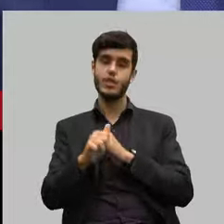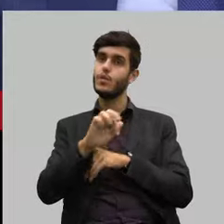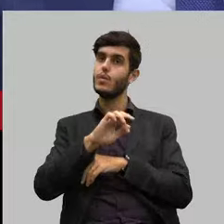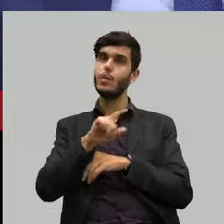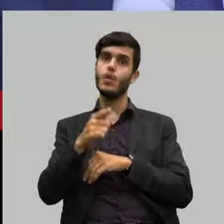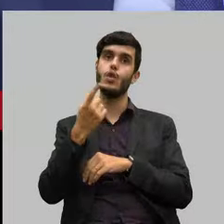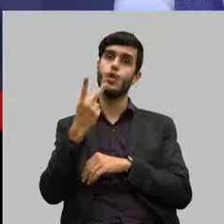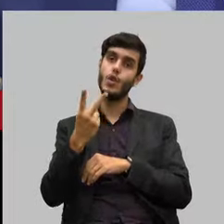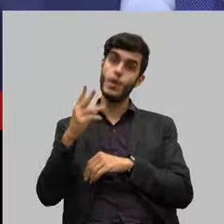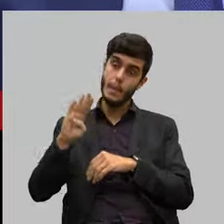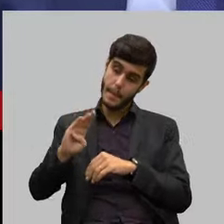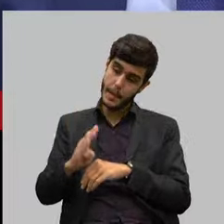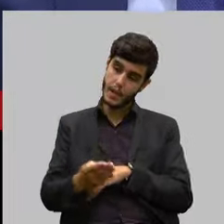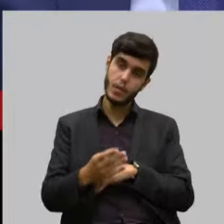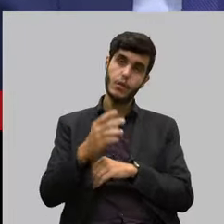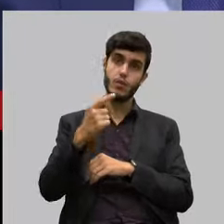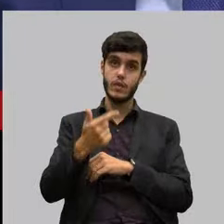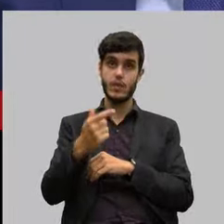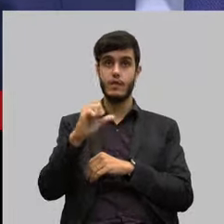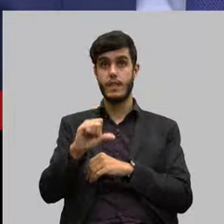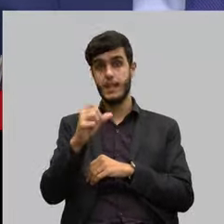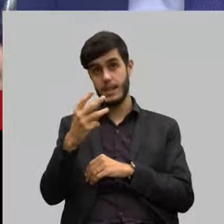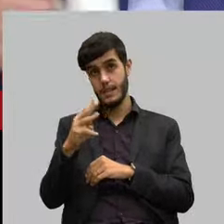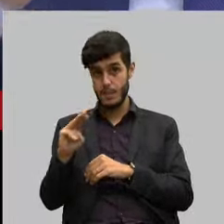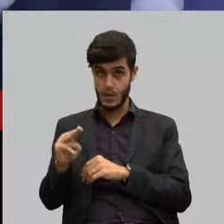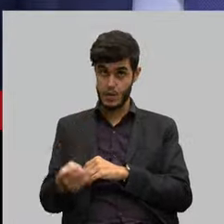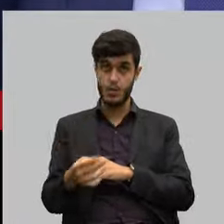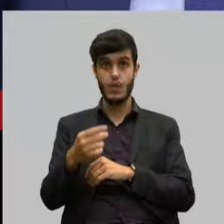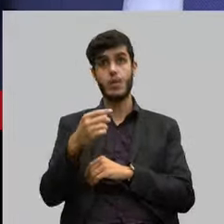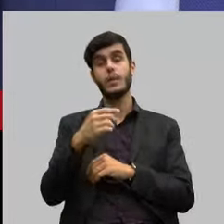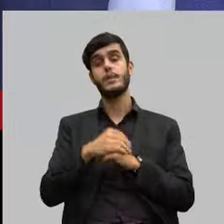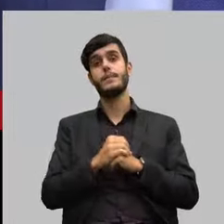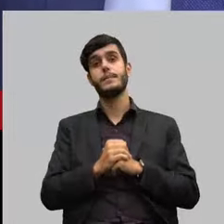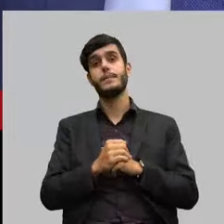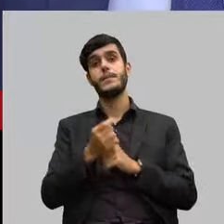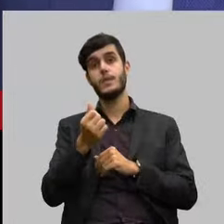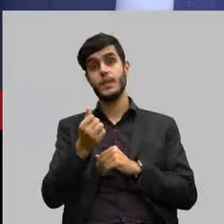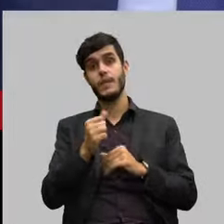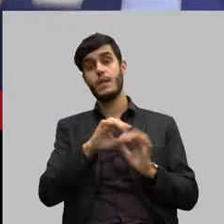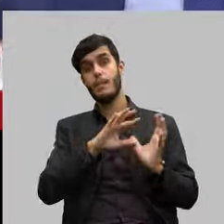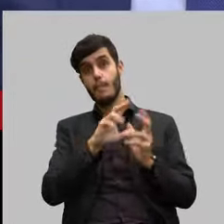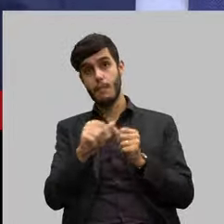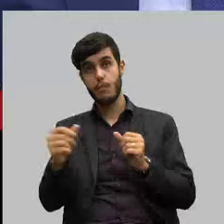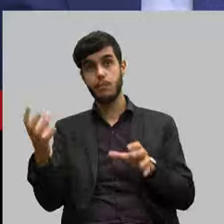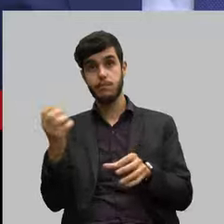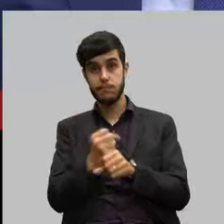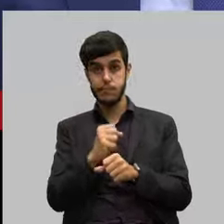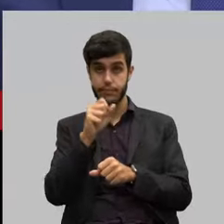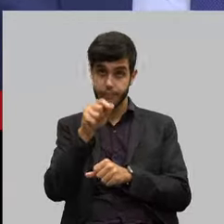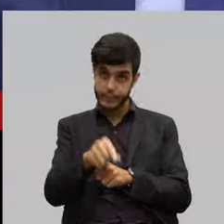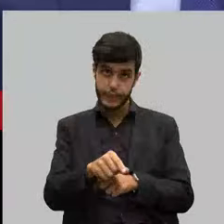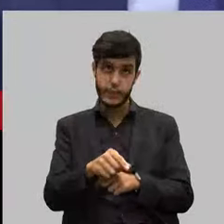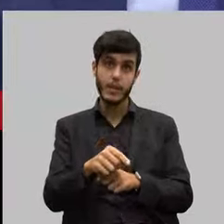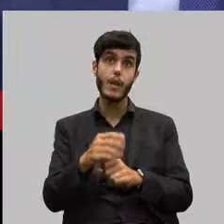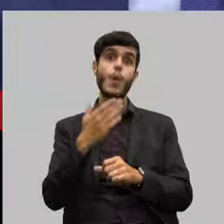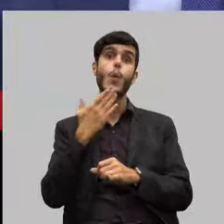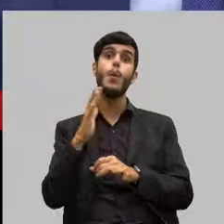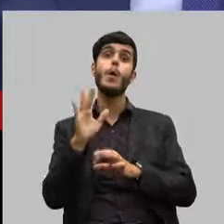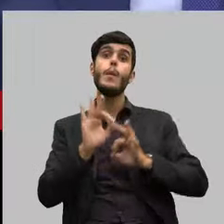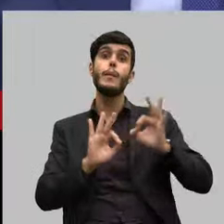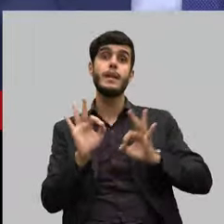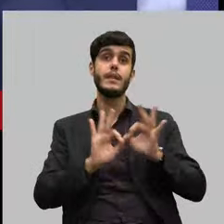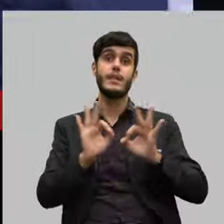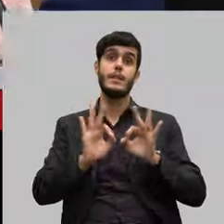2.293 milhões 44.38 47 Qual é o